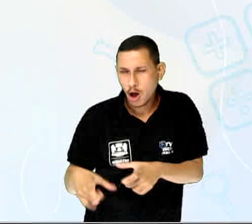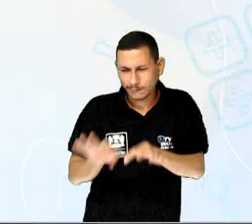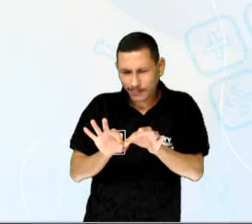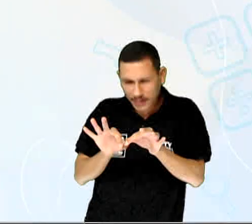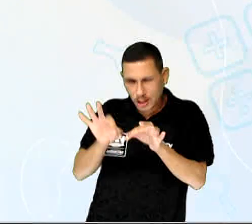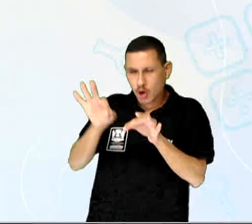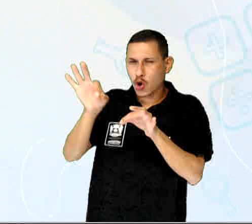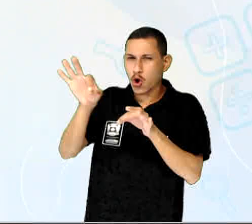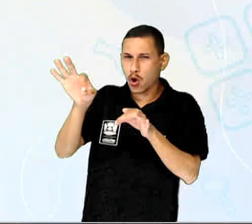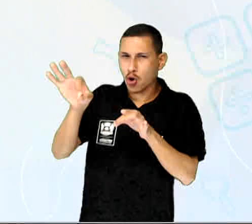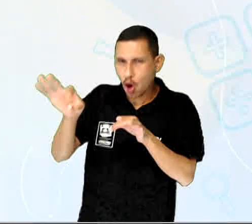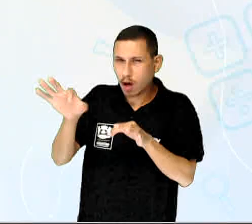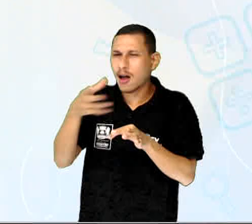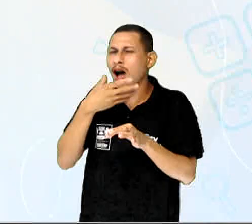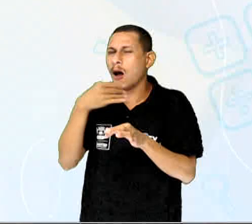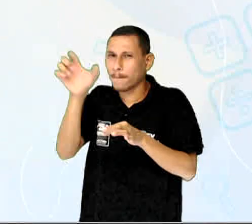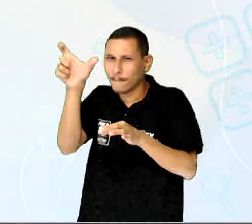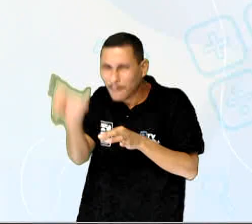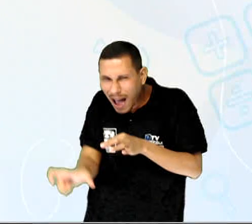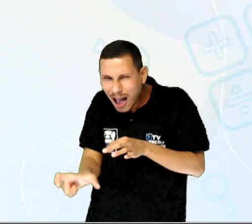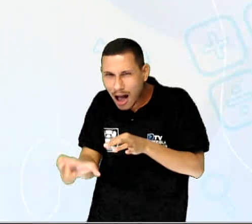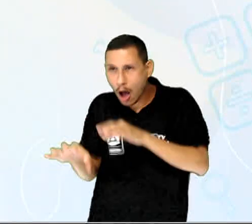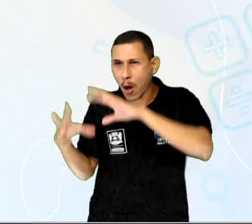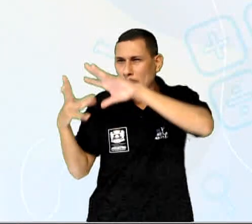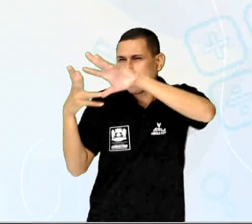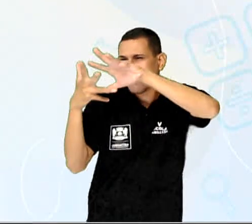ponto de o homem chegar no espaço.